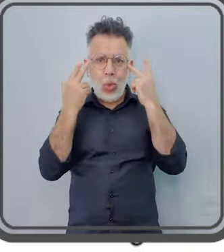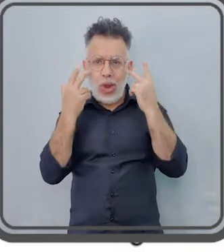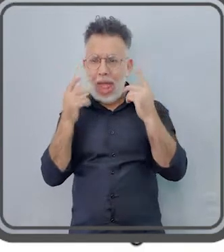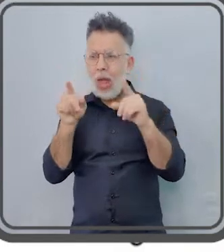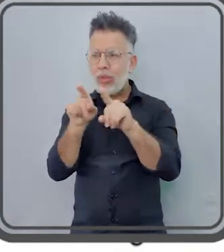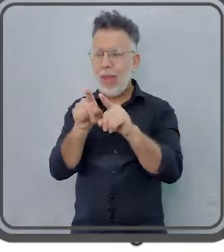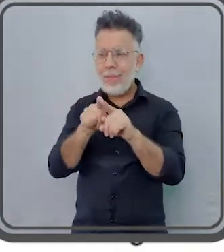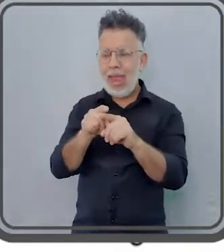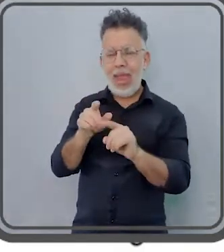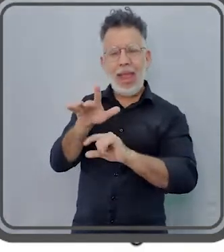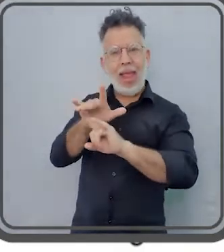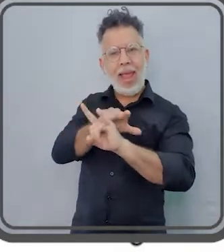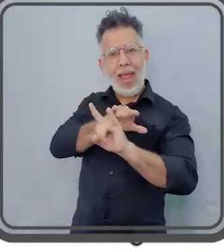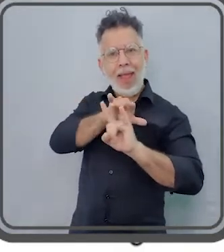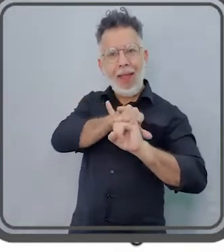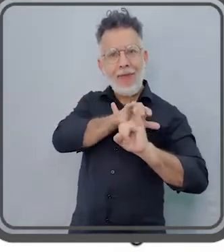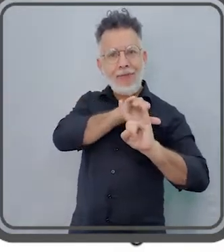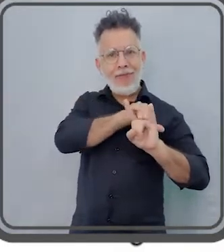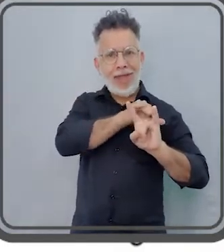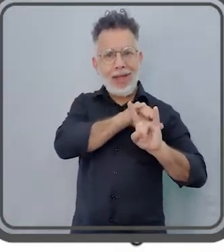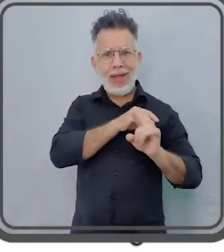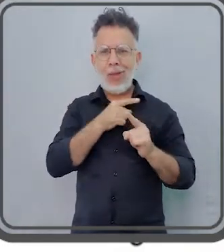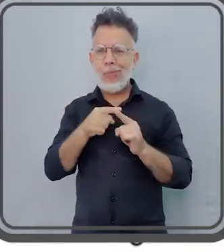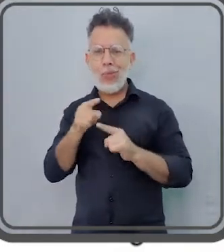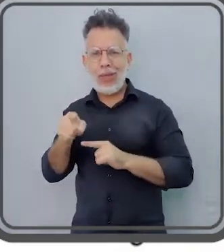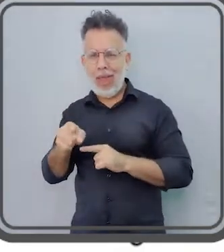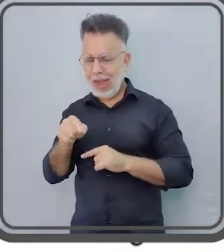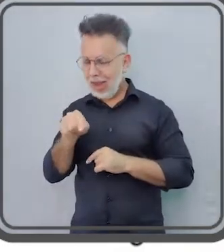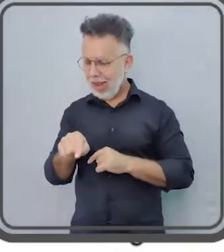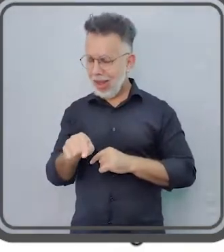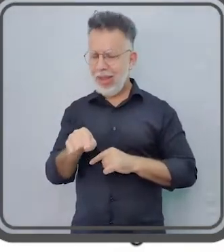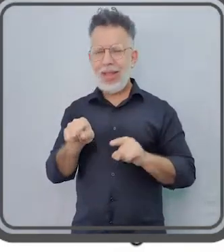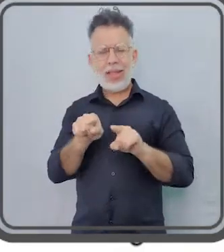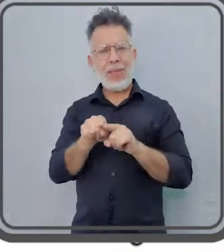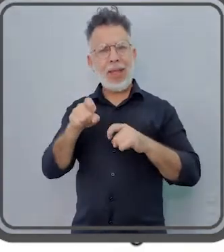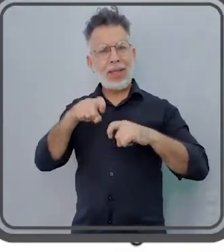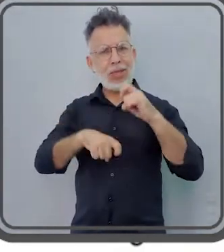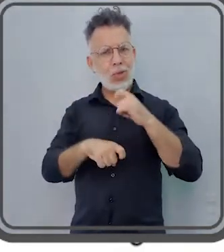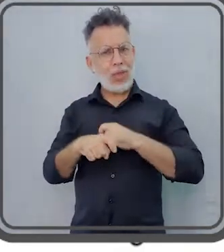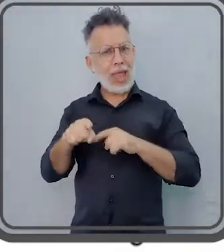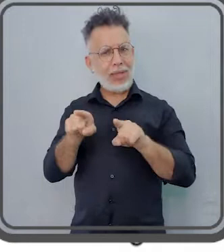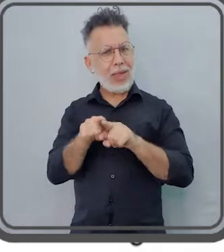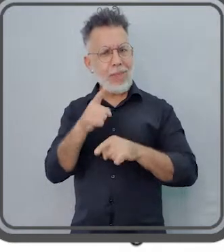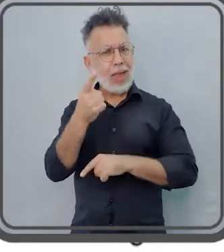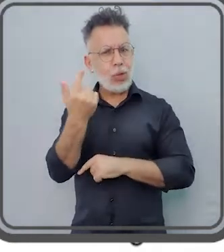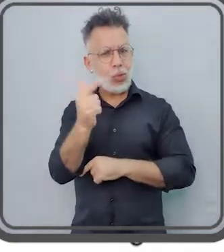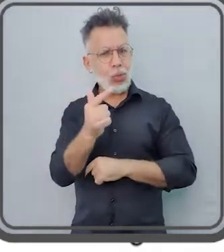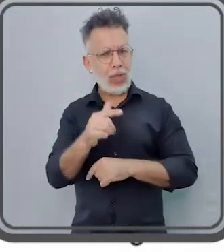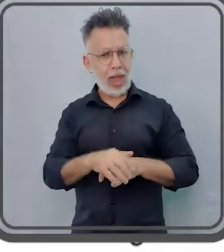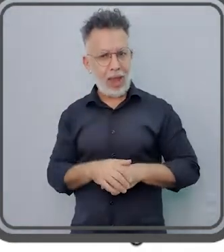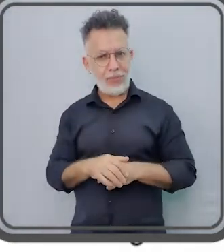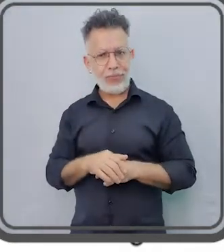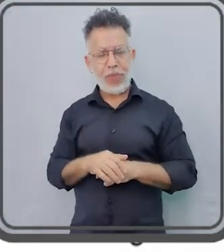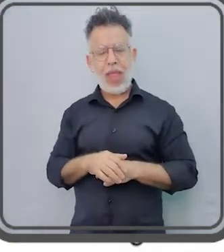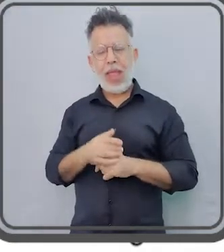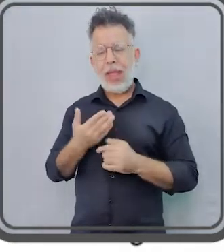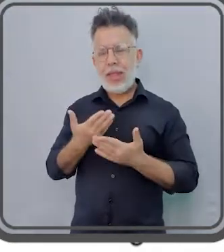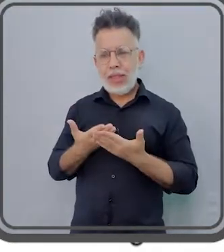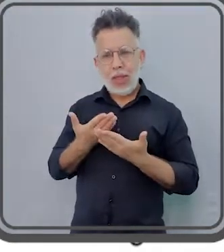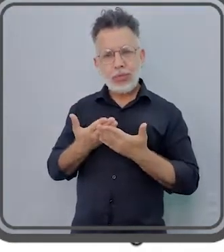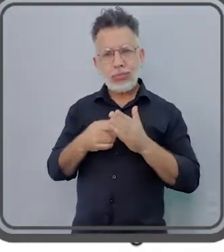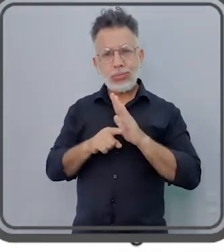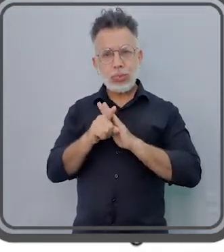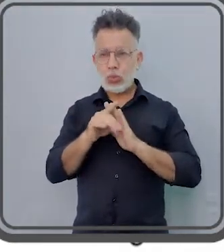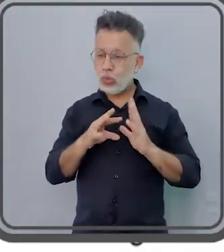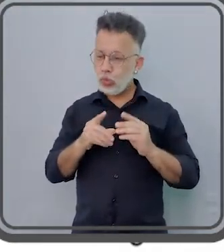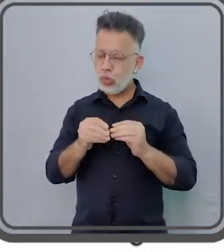com a intimidade é diferente, né? Por que a indústria ainda não está olhando a partir dessas necessidades das clientes? Embalagem. Então, a gente estudou